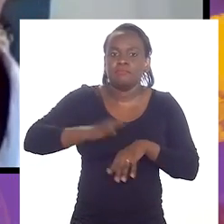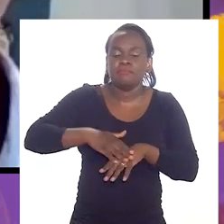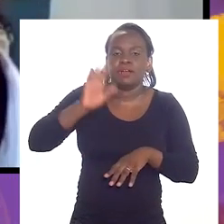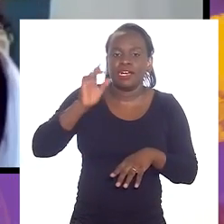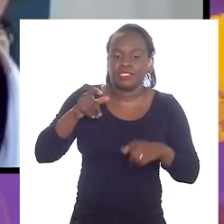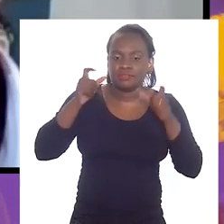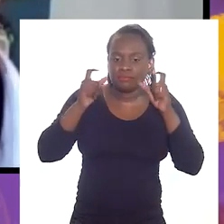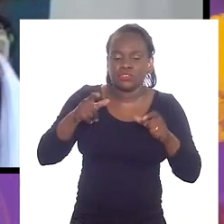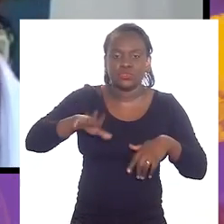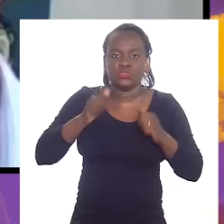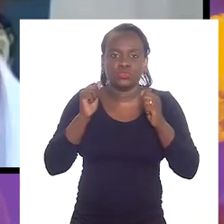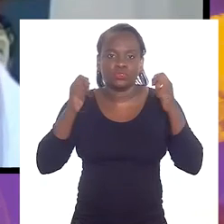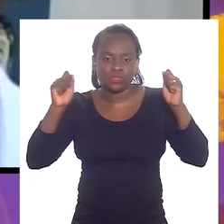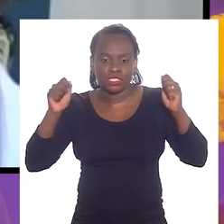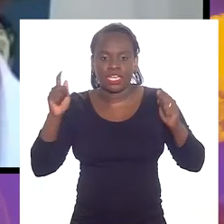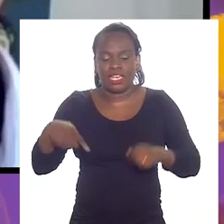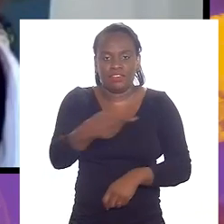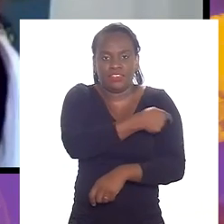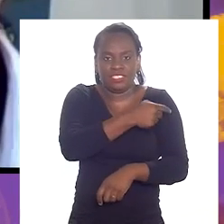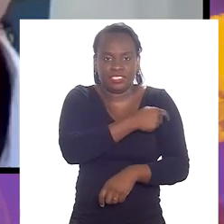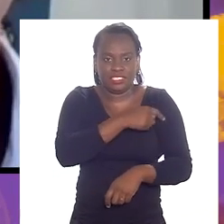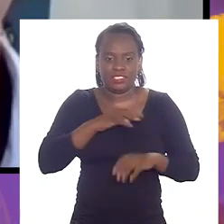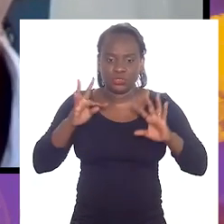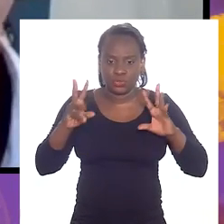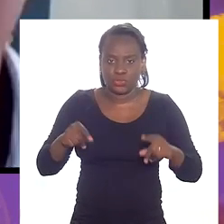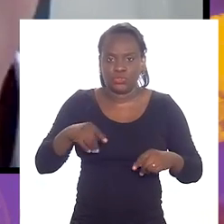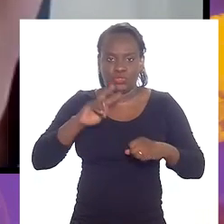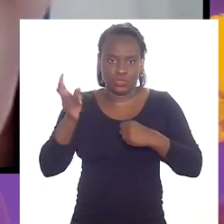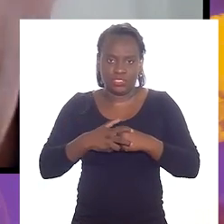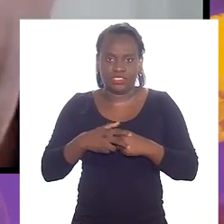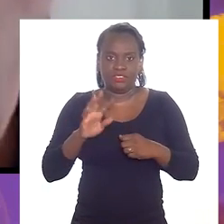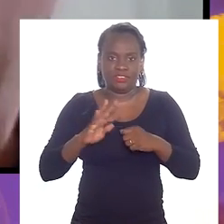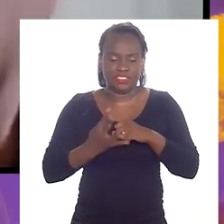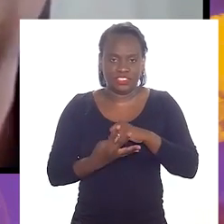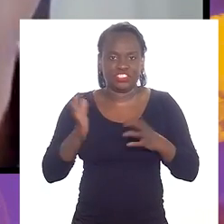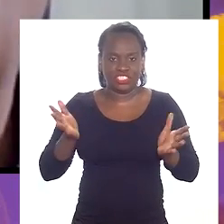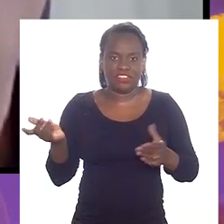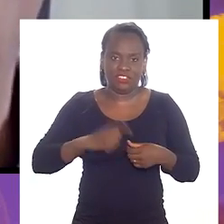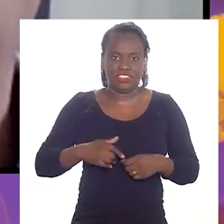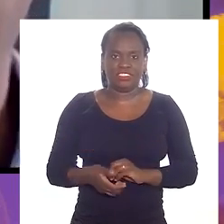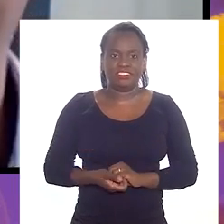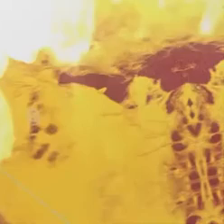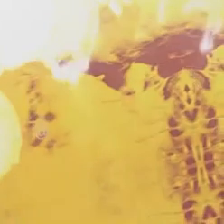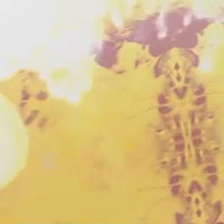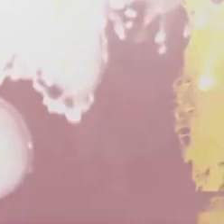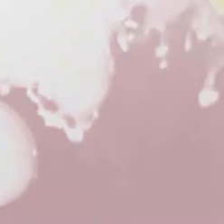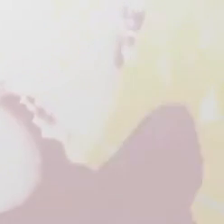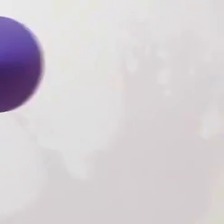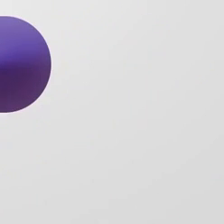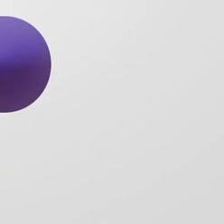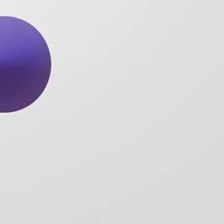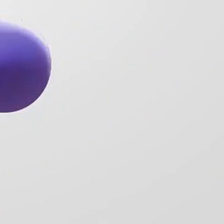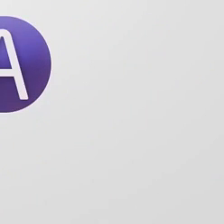aquilo que mais interessa o torcedor a imunização contra o coronavírus já já no Arena esportiva